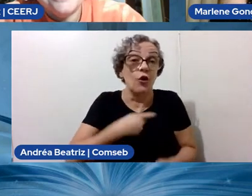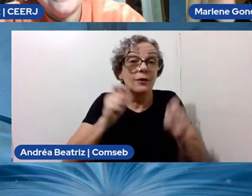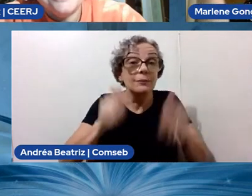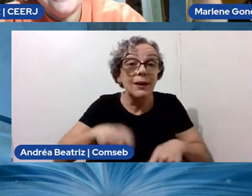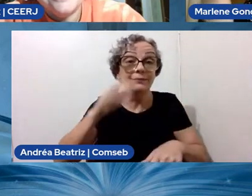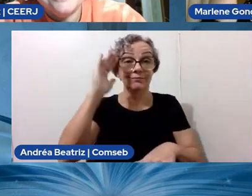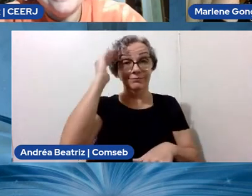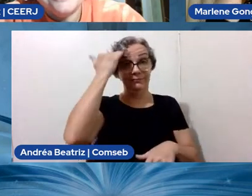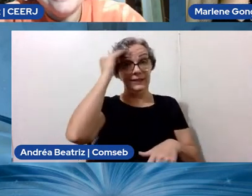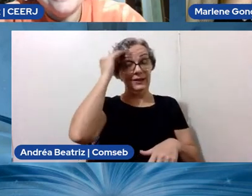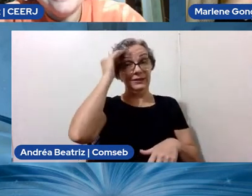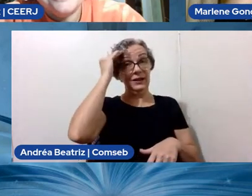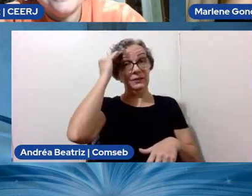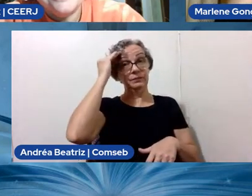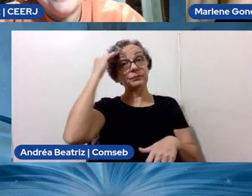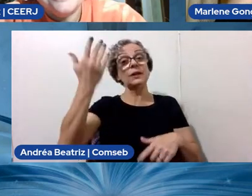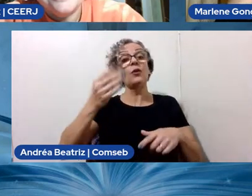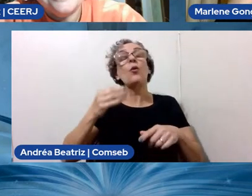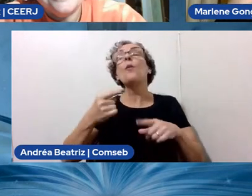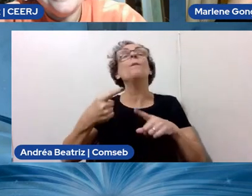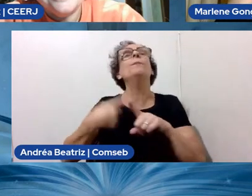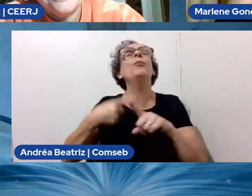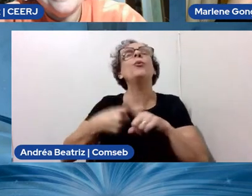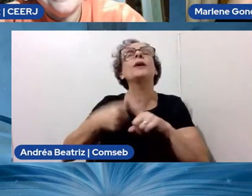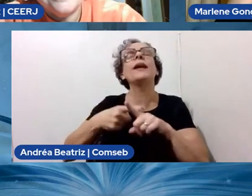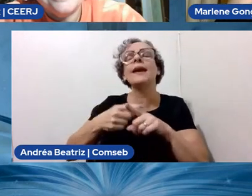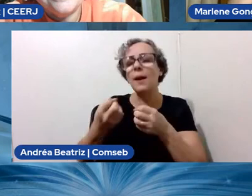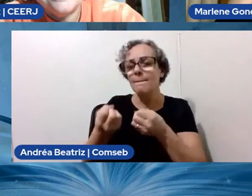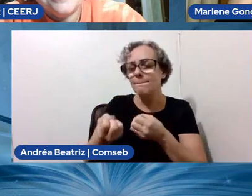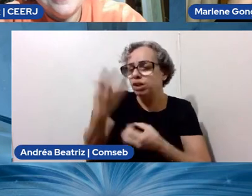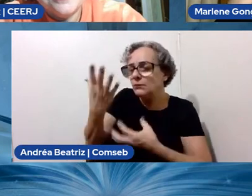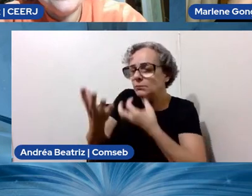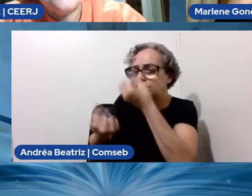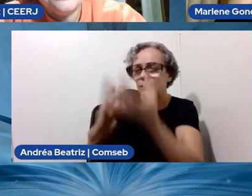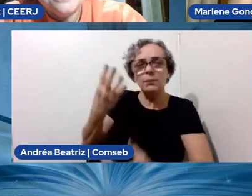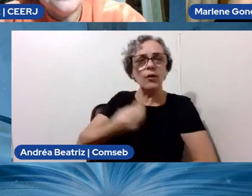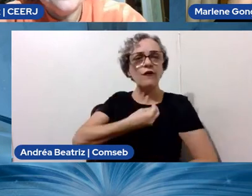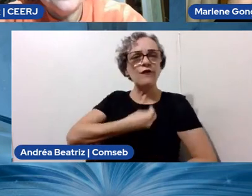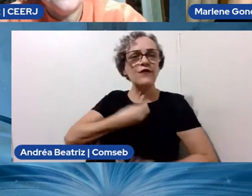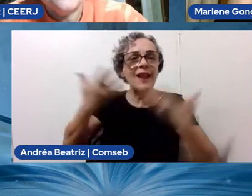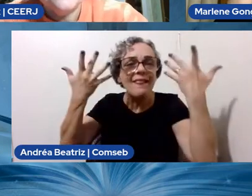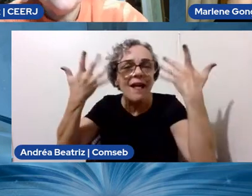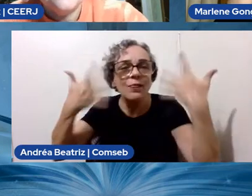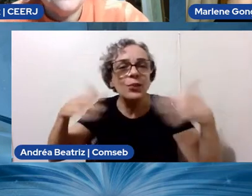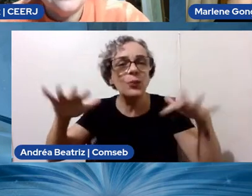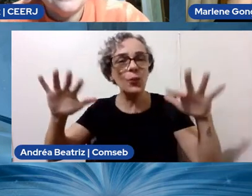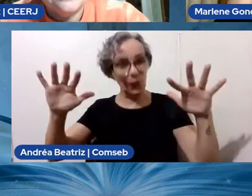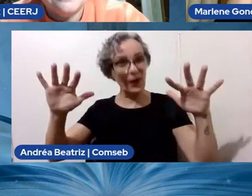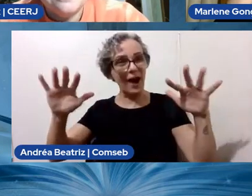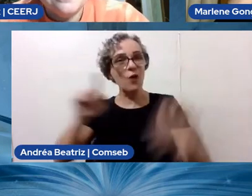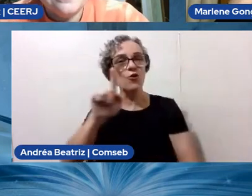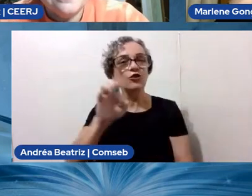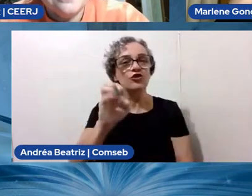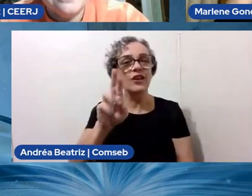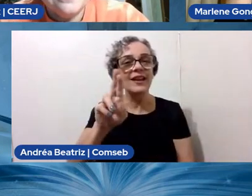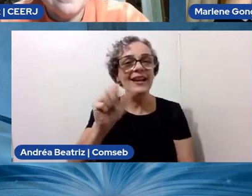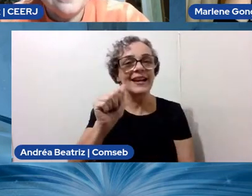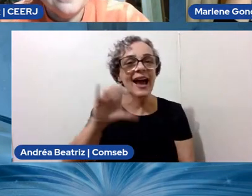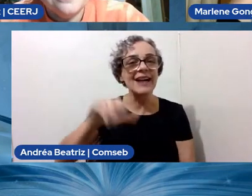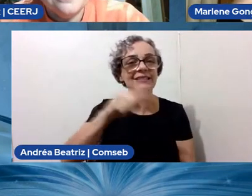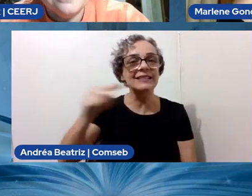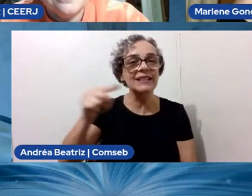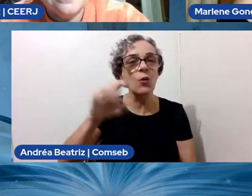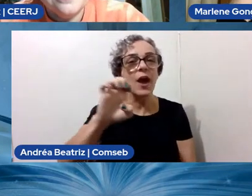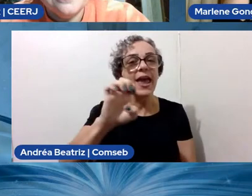por que, que não tem uma geração espontânea entre animais de uma complexa organização. E aí, vamos pensar que essa obra da criação, ela